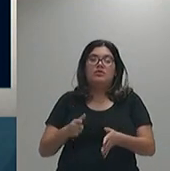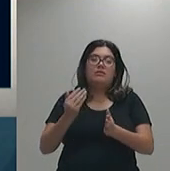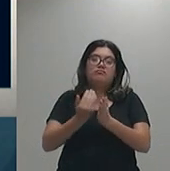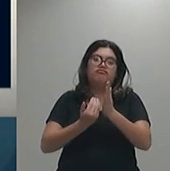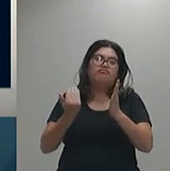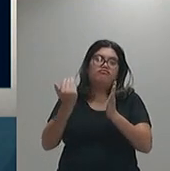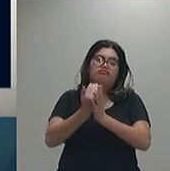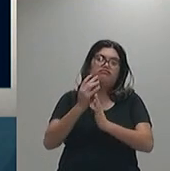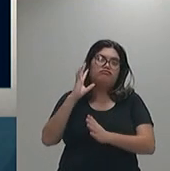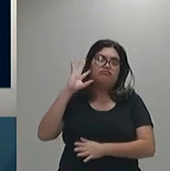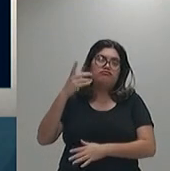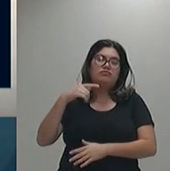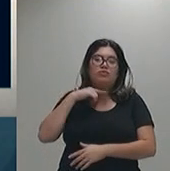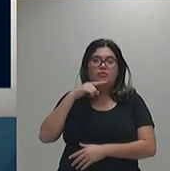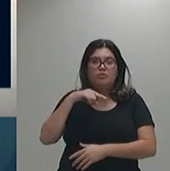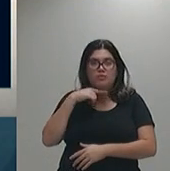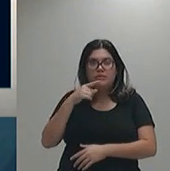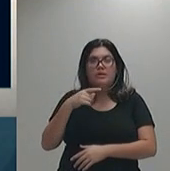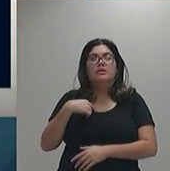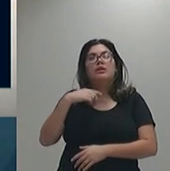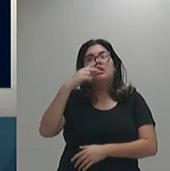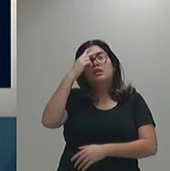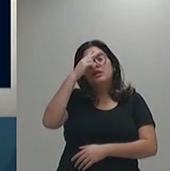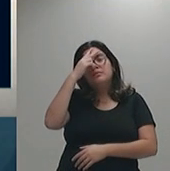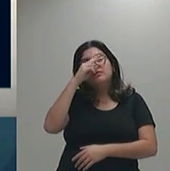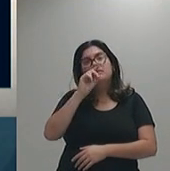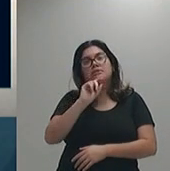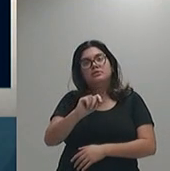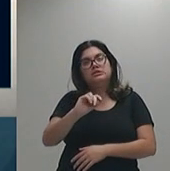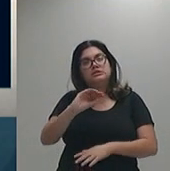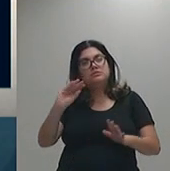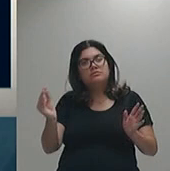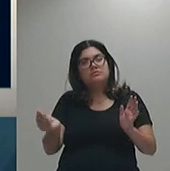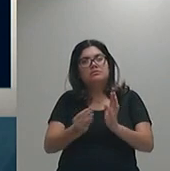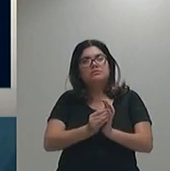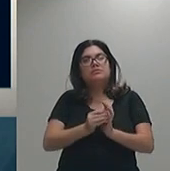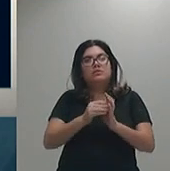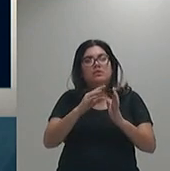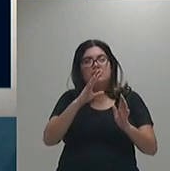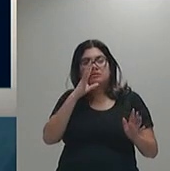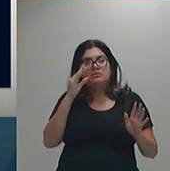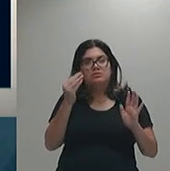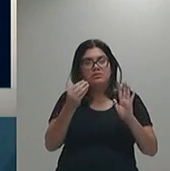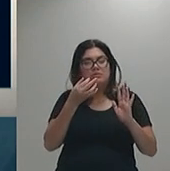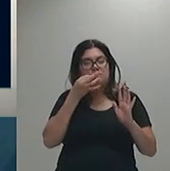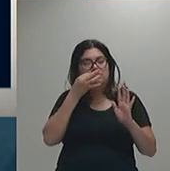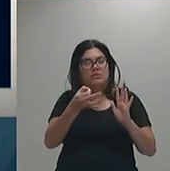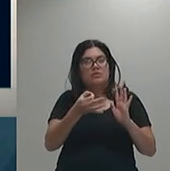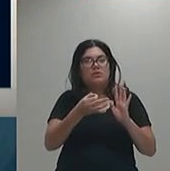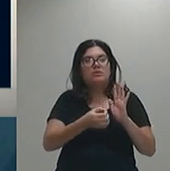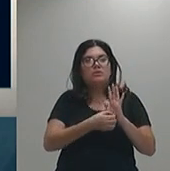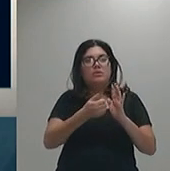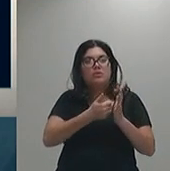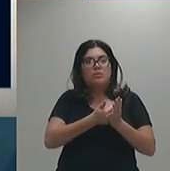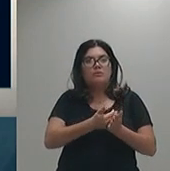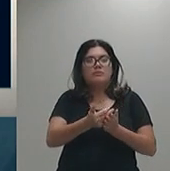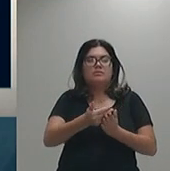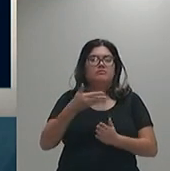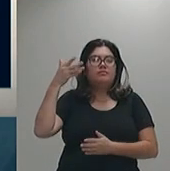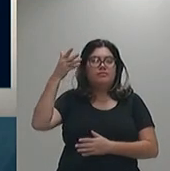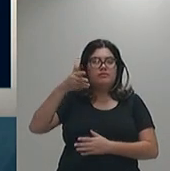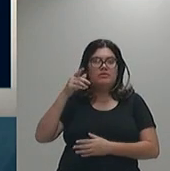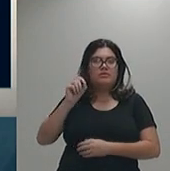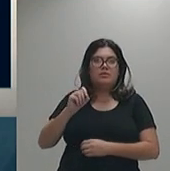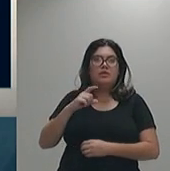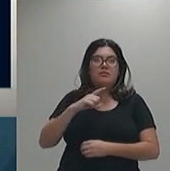de Recordar porque foi posto aqui essa observação Logo no início das falas e que eu